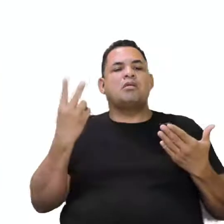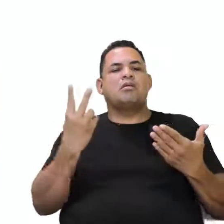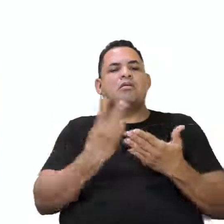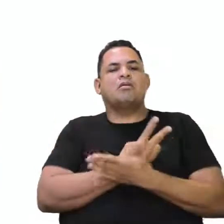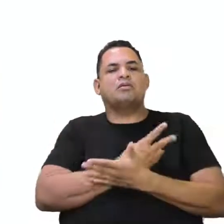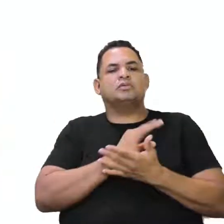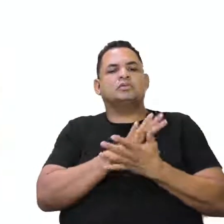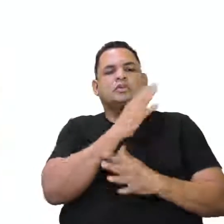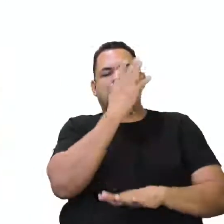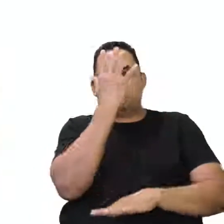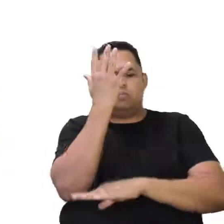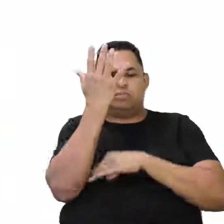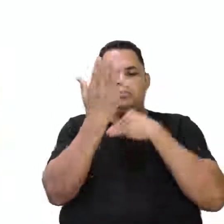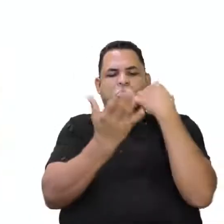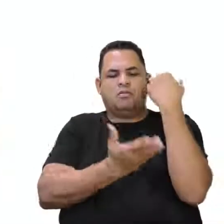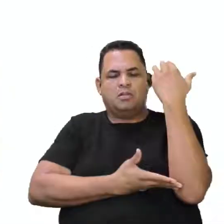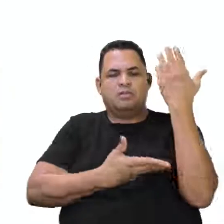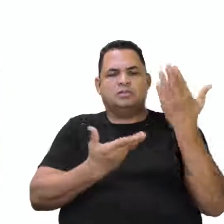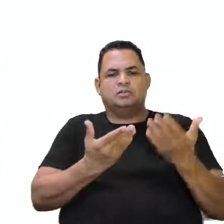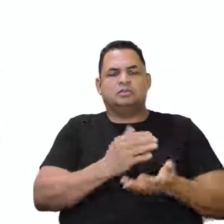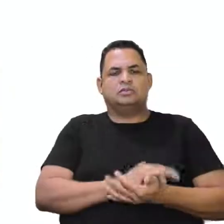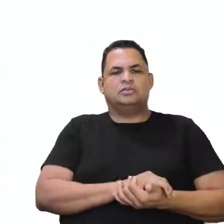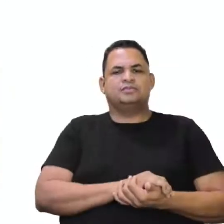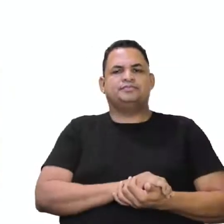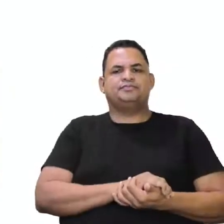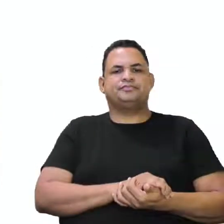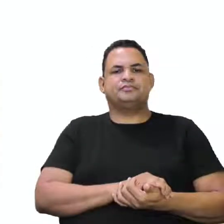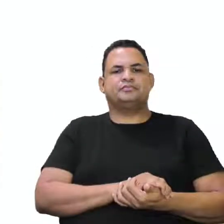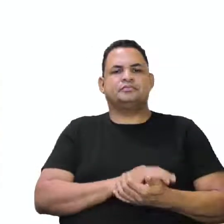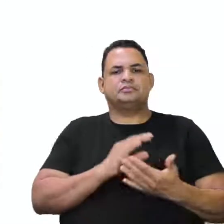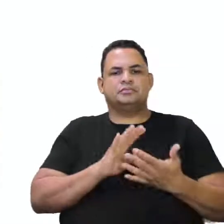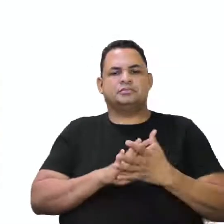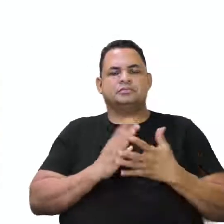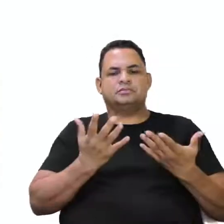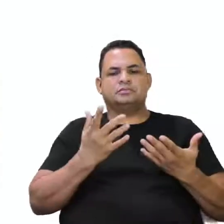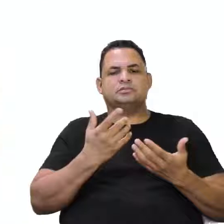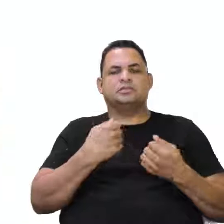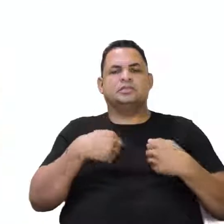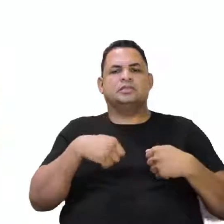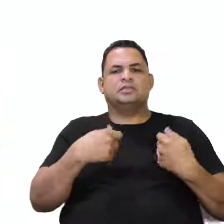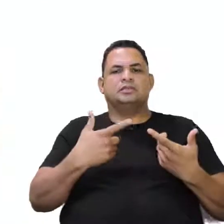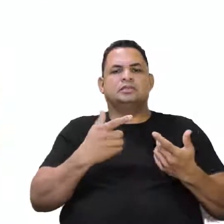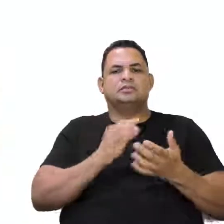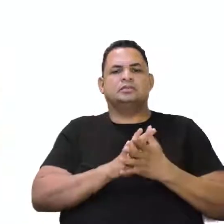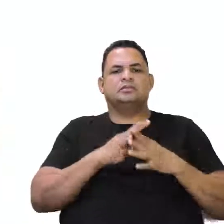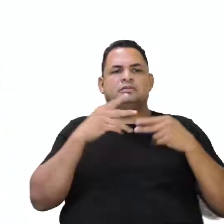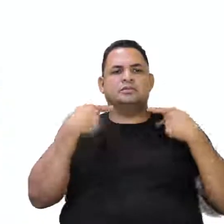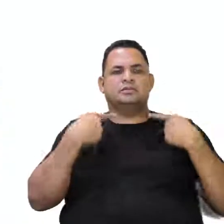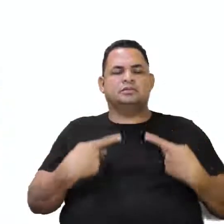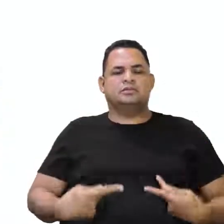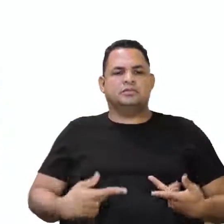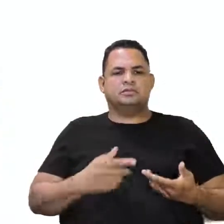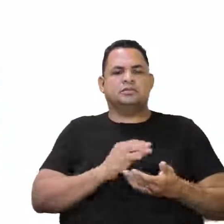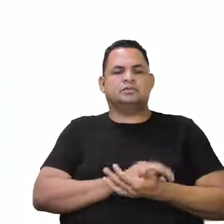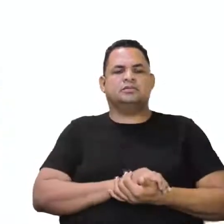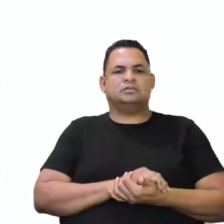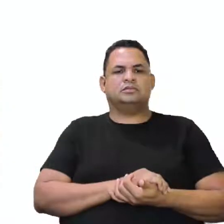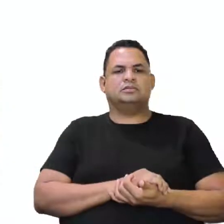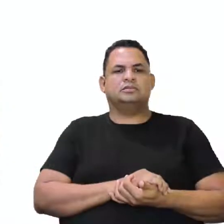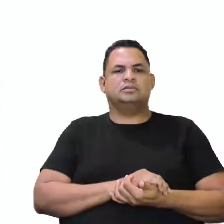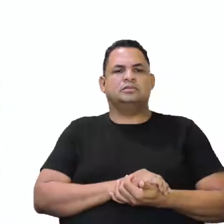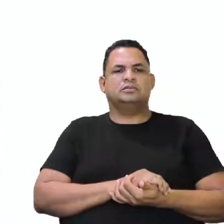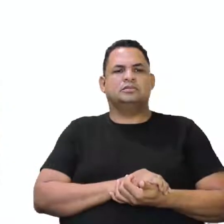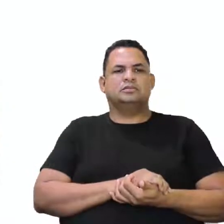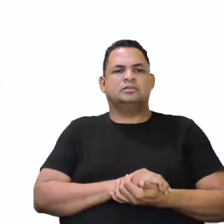ao processo de desmatamento, tá bom? Os eventos, né, que trazem essa necessidade humana de agirmos